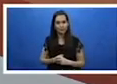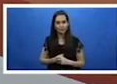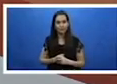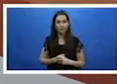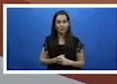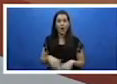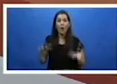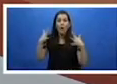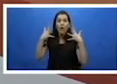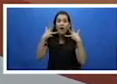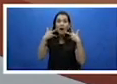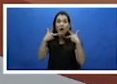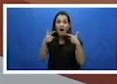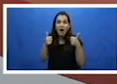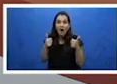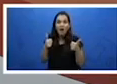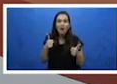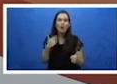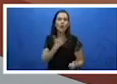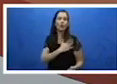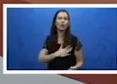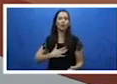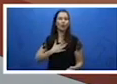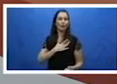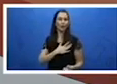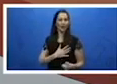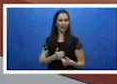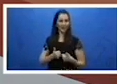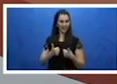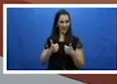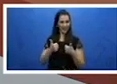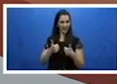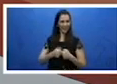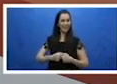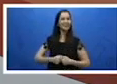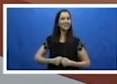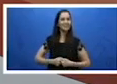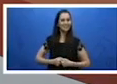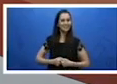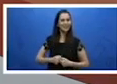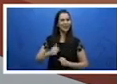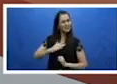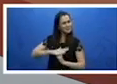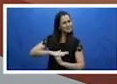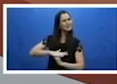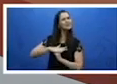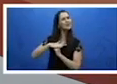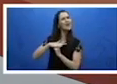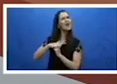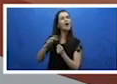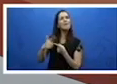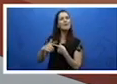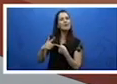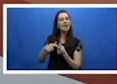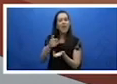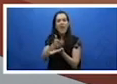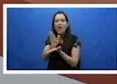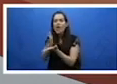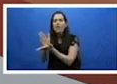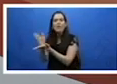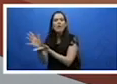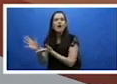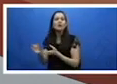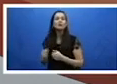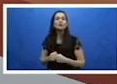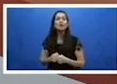Ah, o leão gostou. Ficou satisfeito com a repartição e